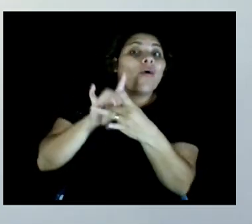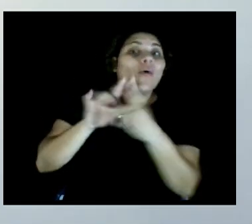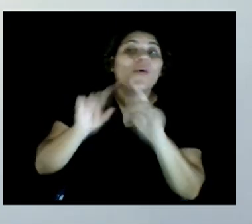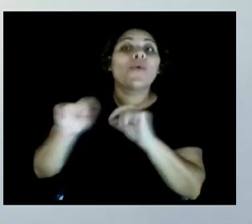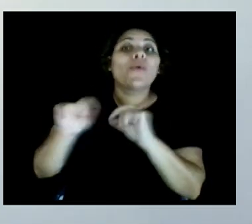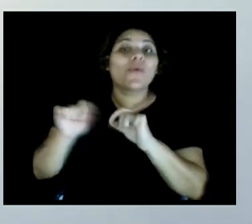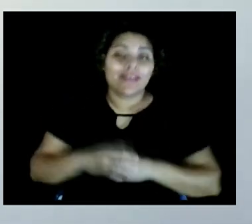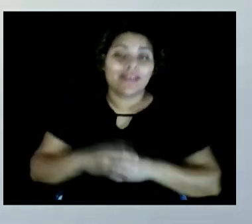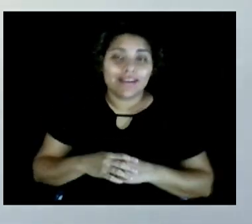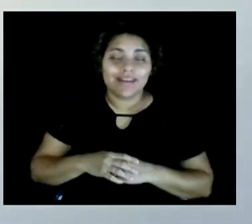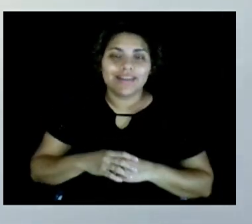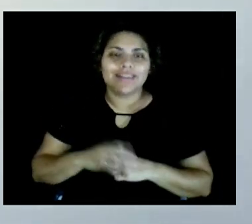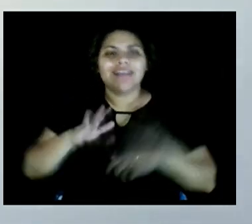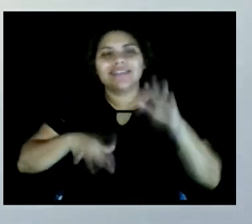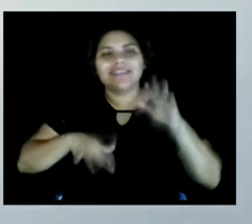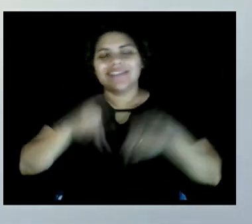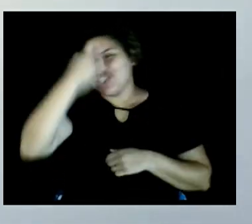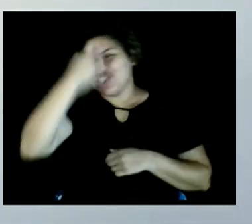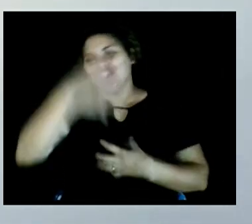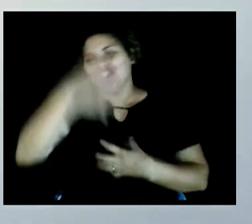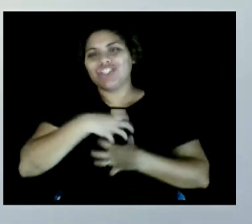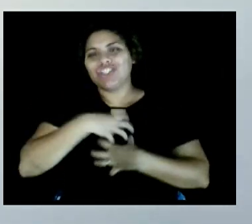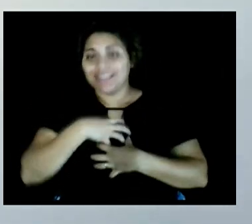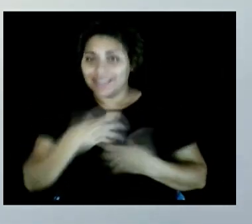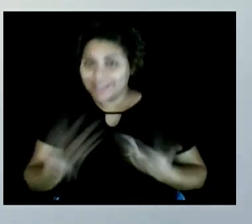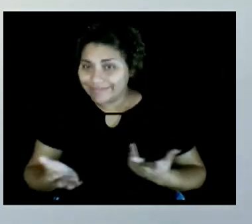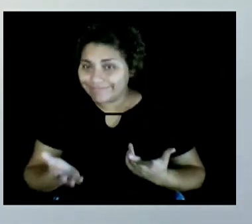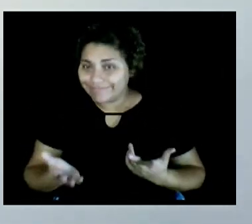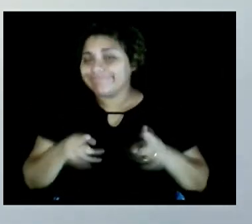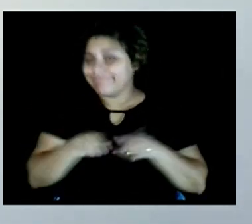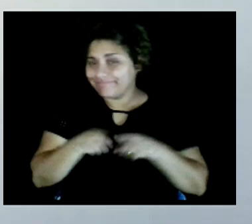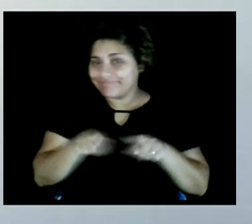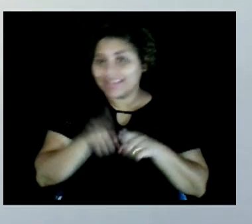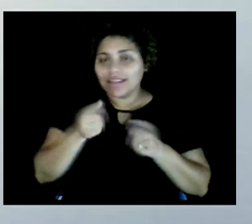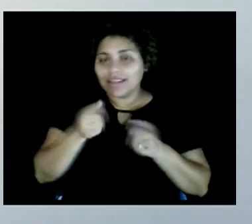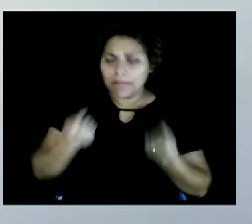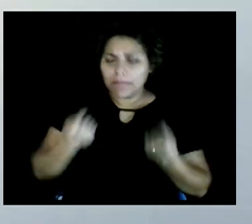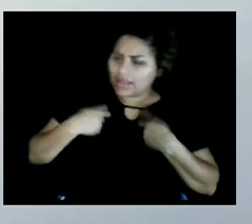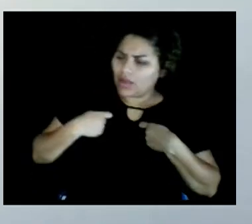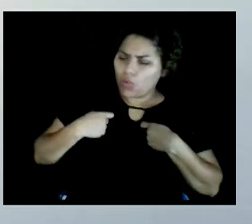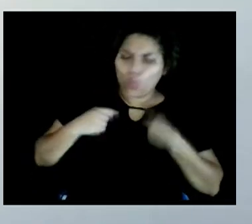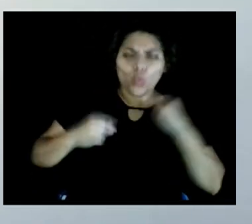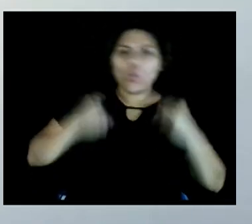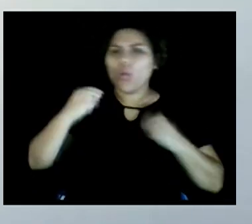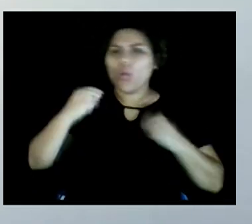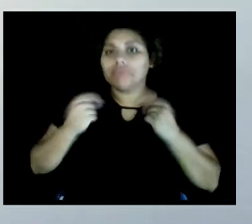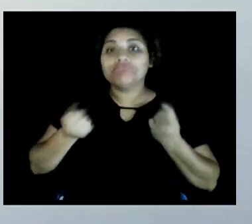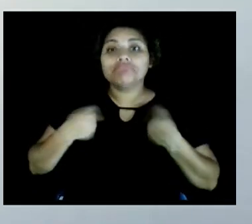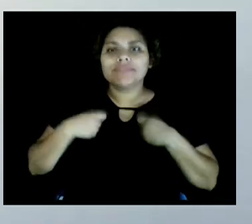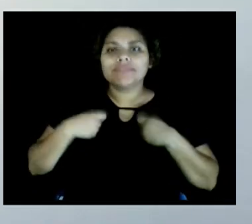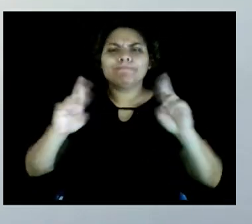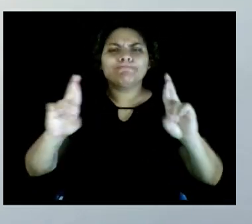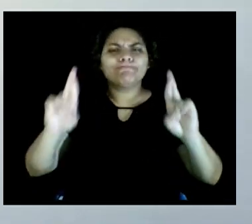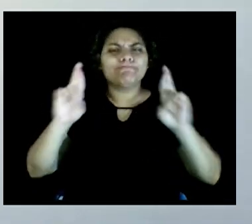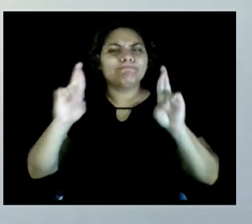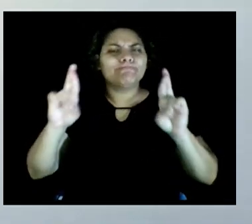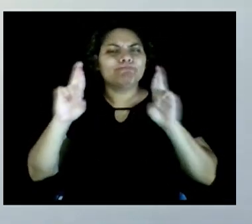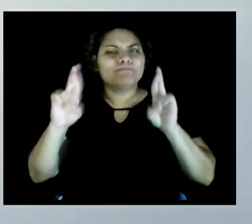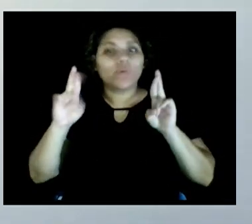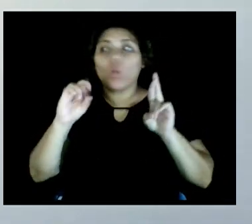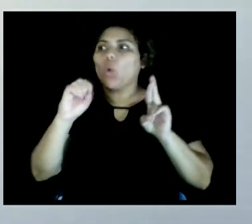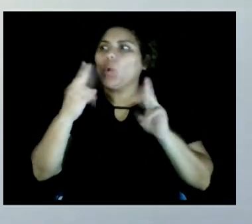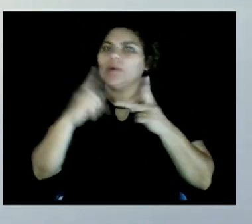maneiras de pensar que isso poderia trazer para elas, como esperança, como superação,